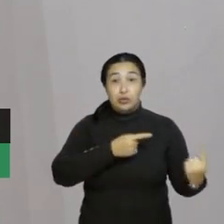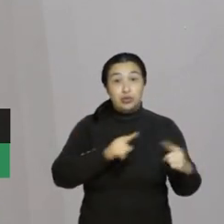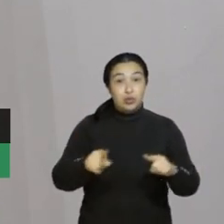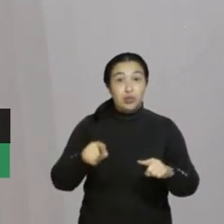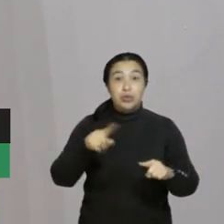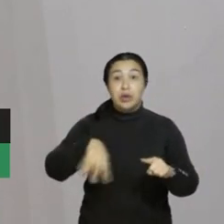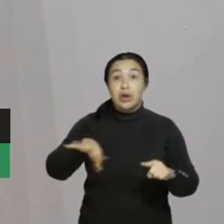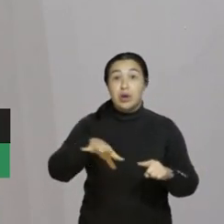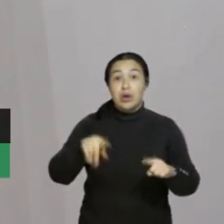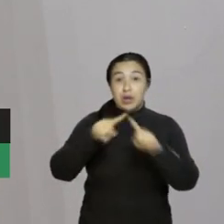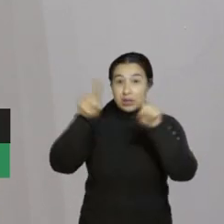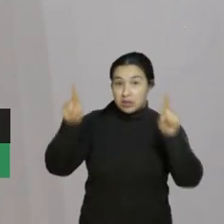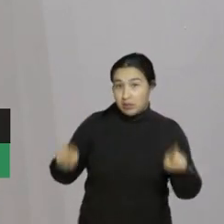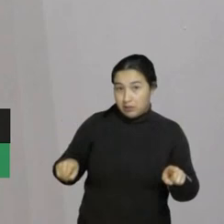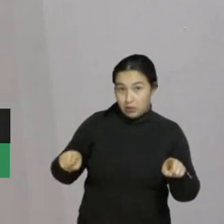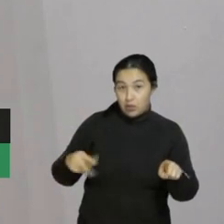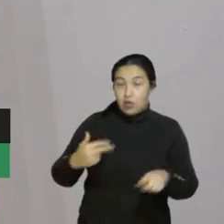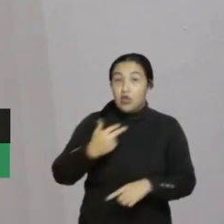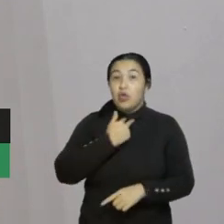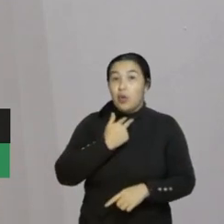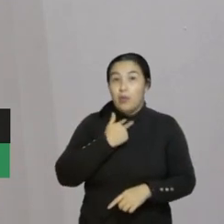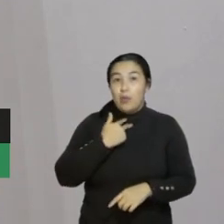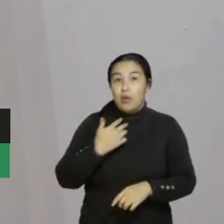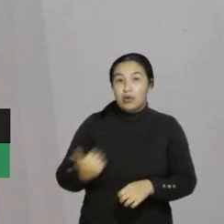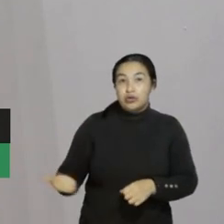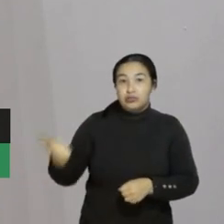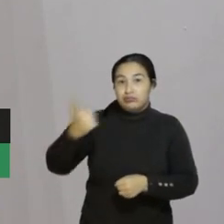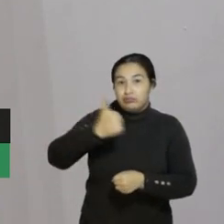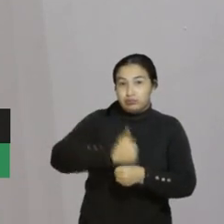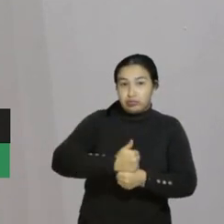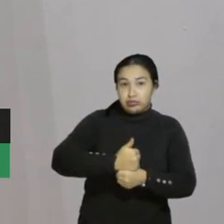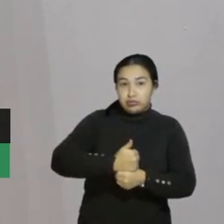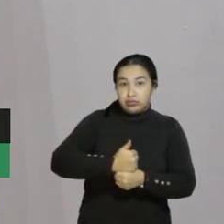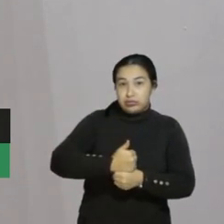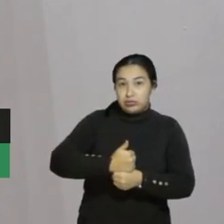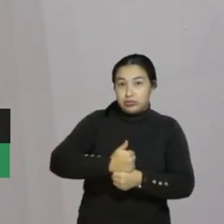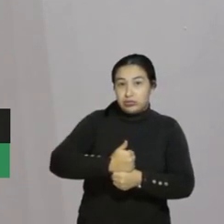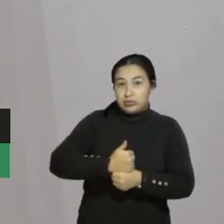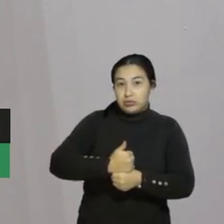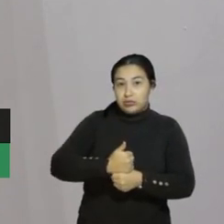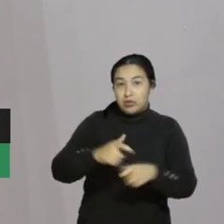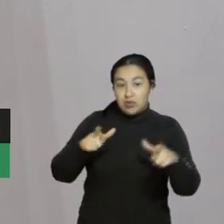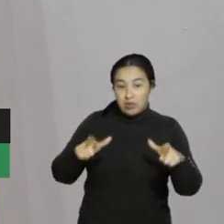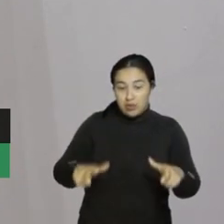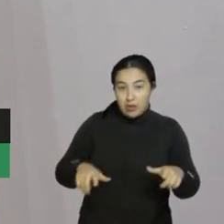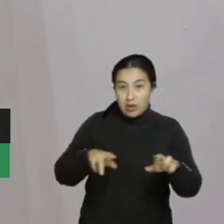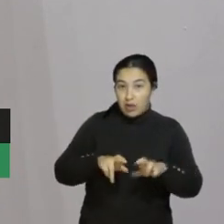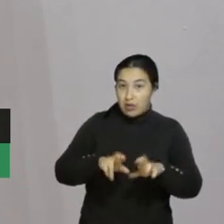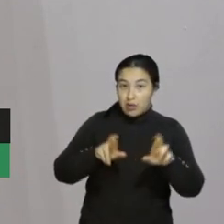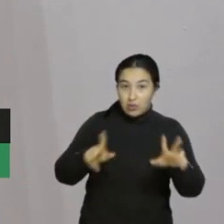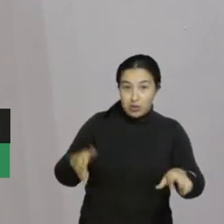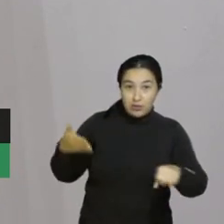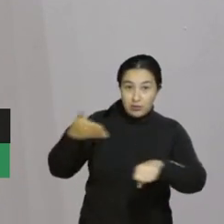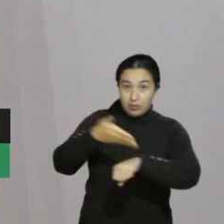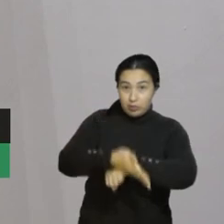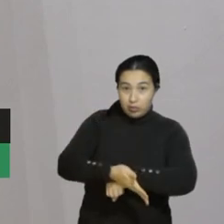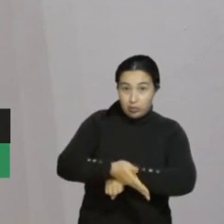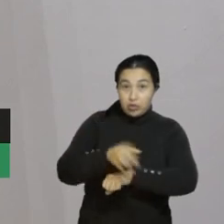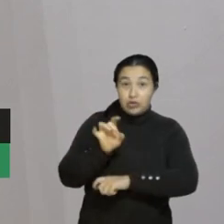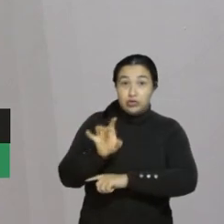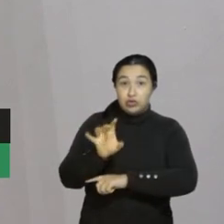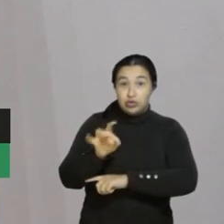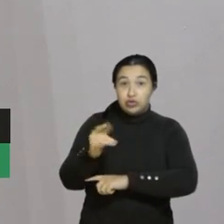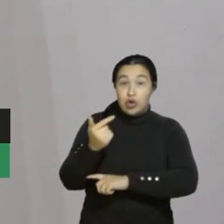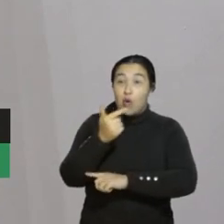os servidores não podem ocupar um cargo que for deixado em aberto. Somente aquele cargo pode ser ocupado por um